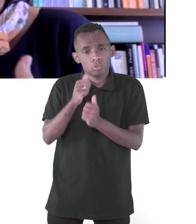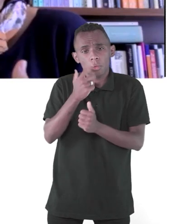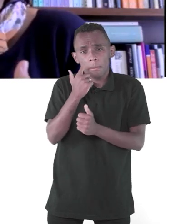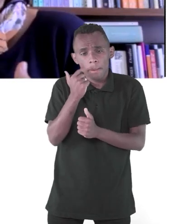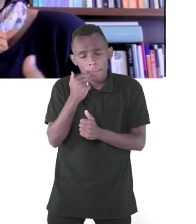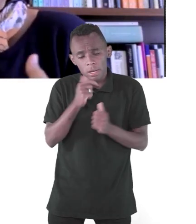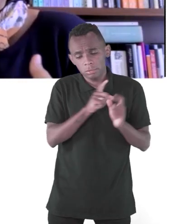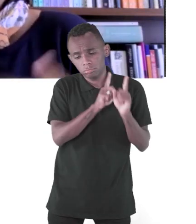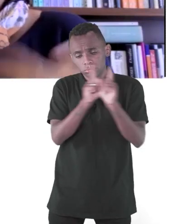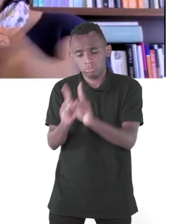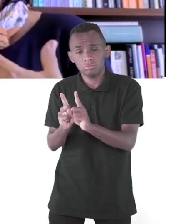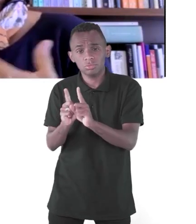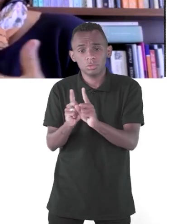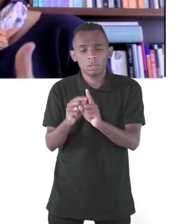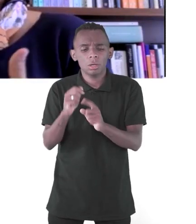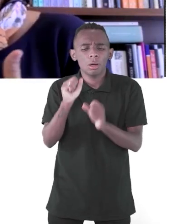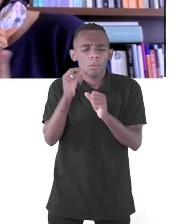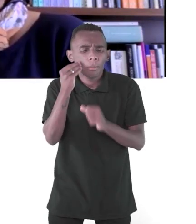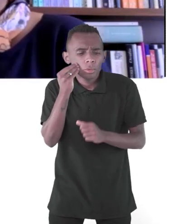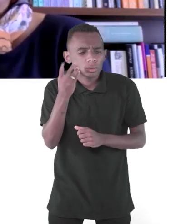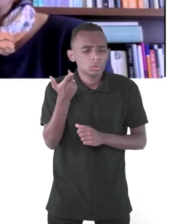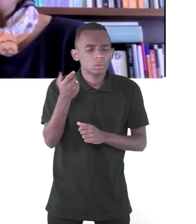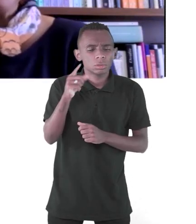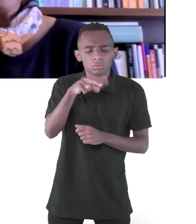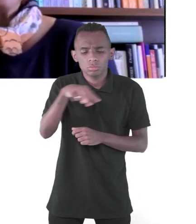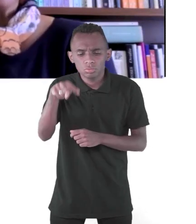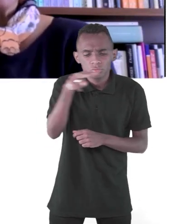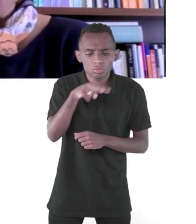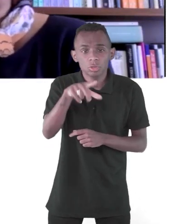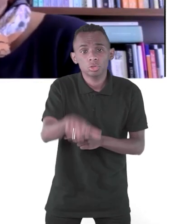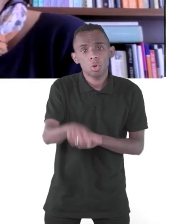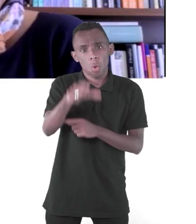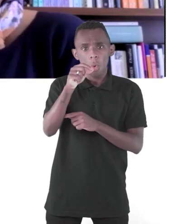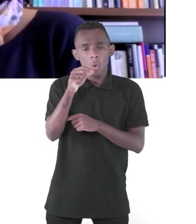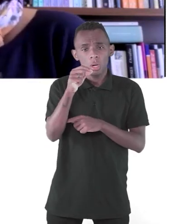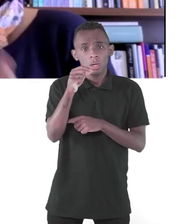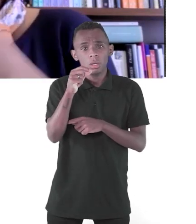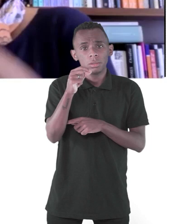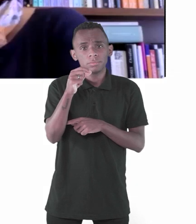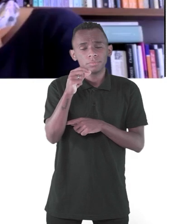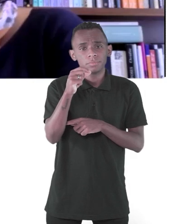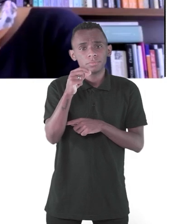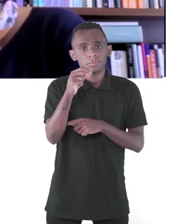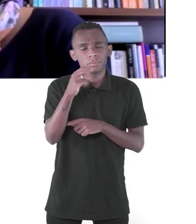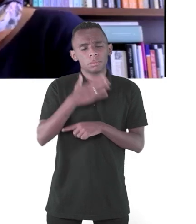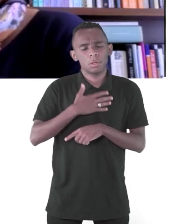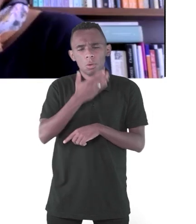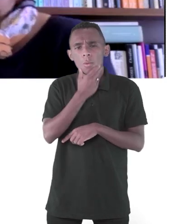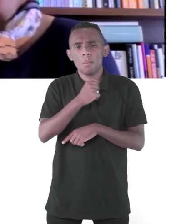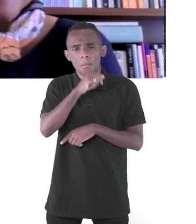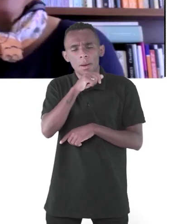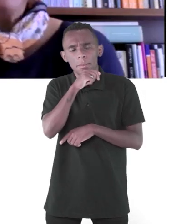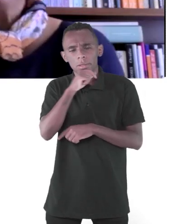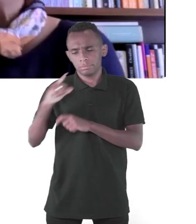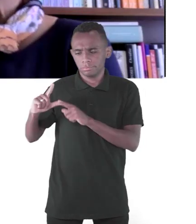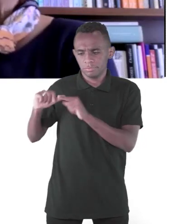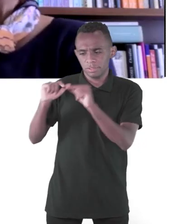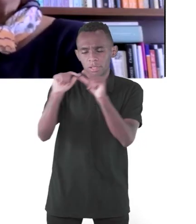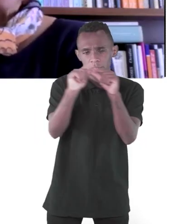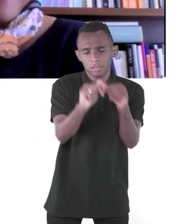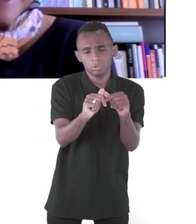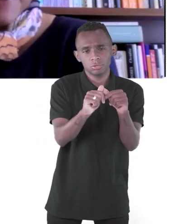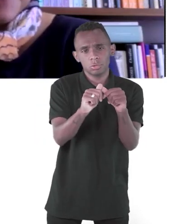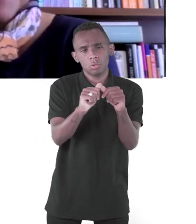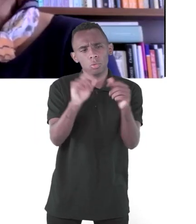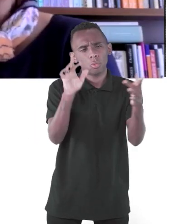escolher alguns discos. Meu pai, José Luiz, um carioca da Tijuca, que foi para São Sebastião, conheceu minha mãe, filha